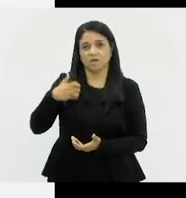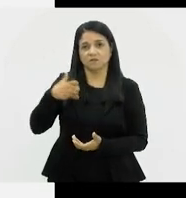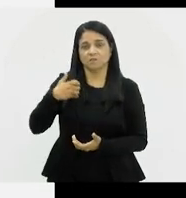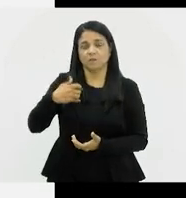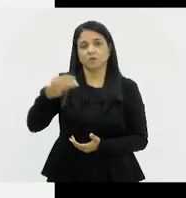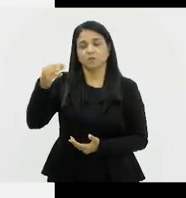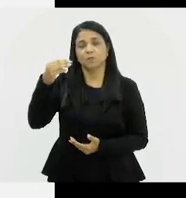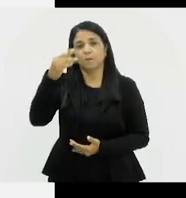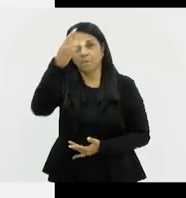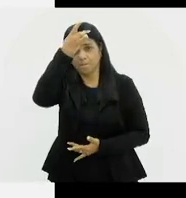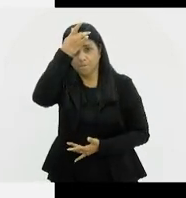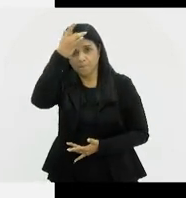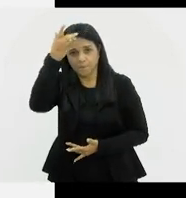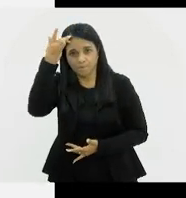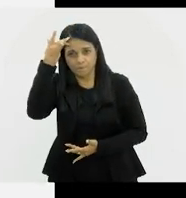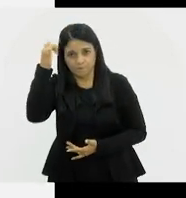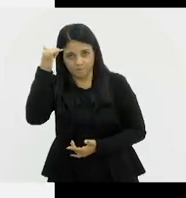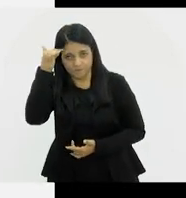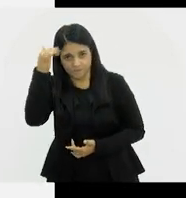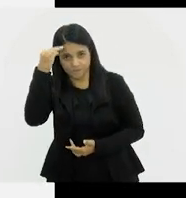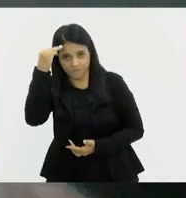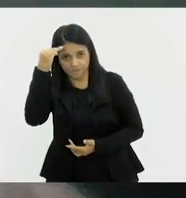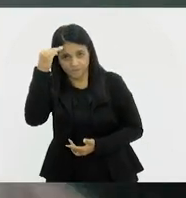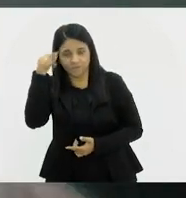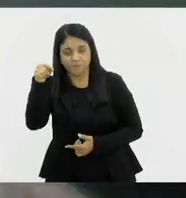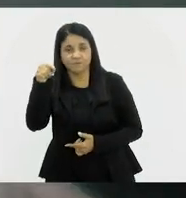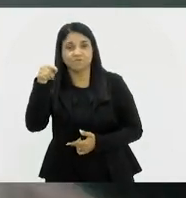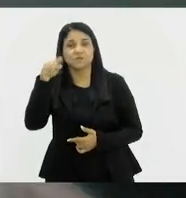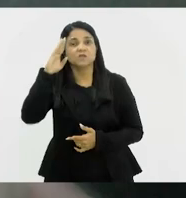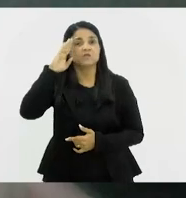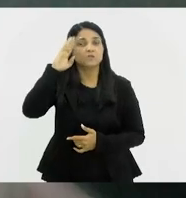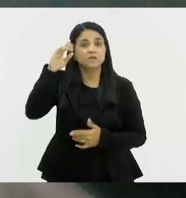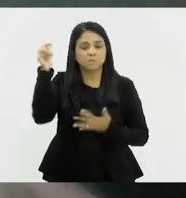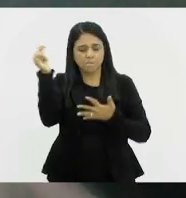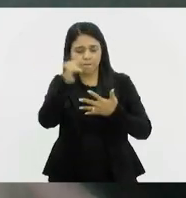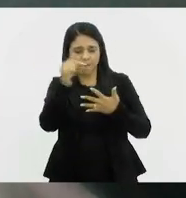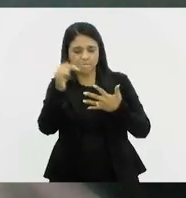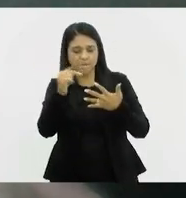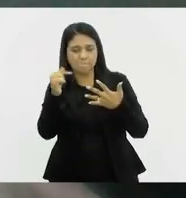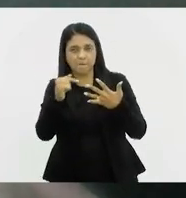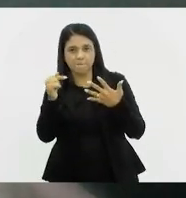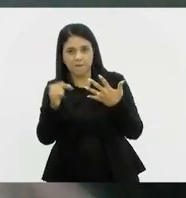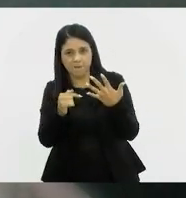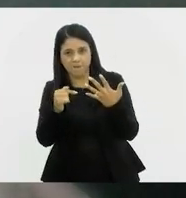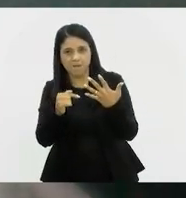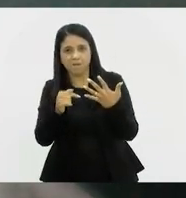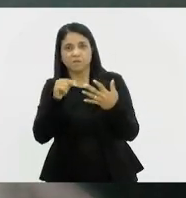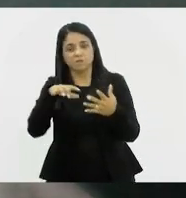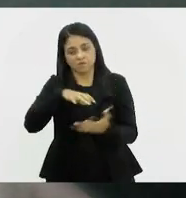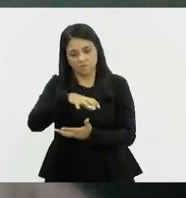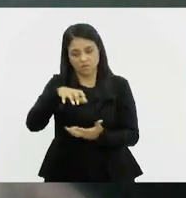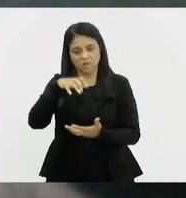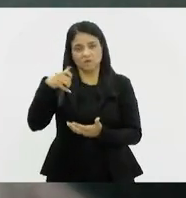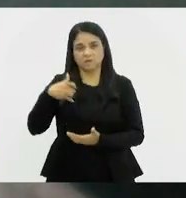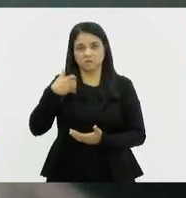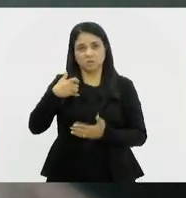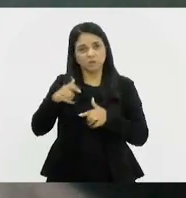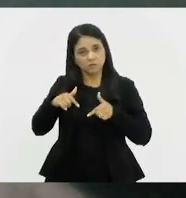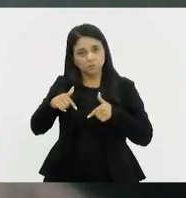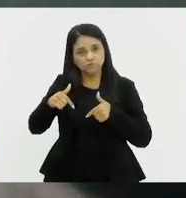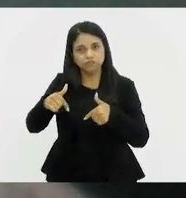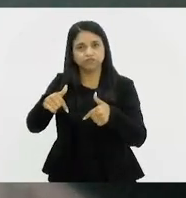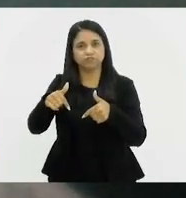das pessoas. Então, são determinantes os princípios para a gente ter um envelhecimento ativo.